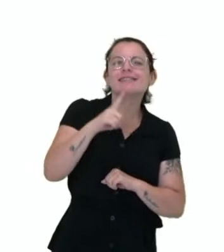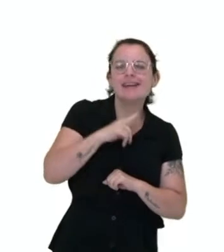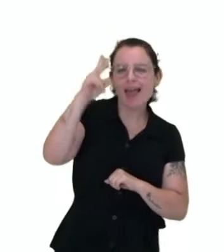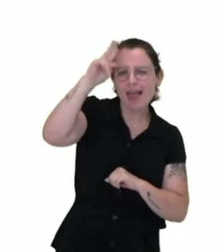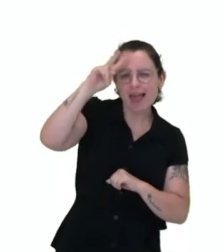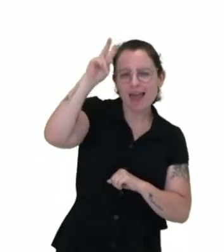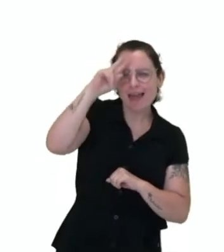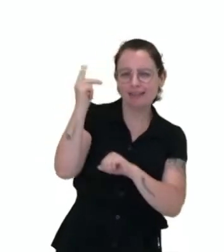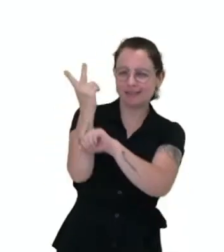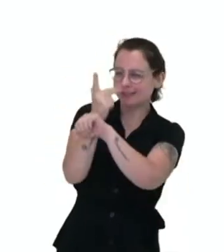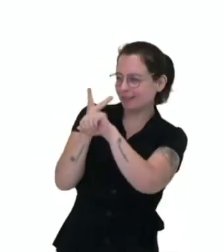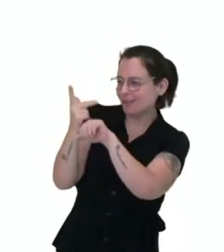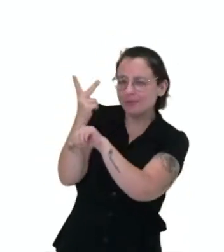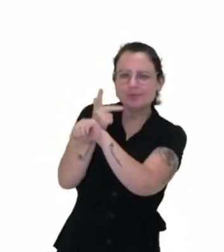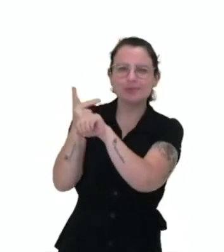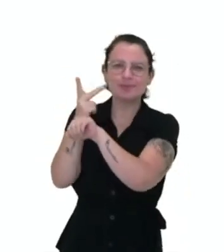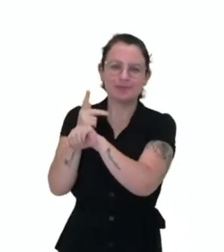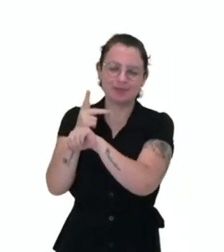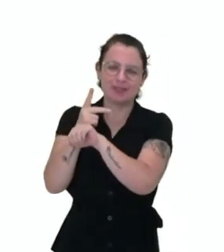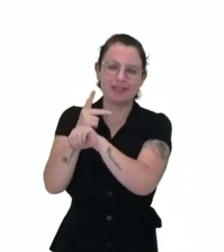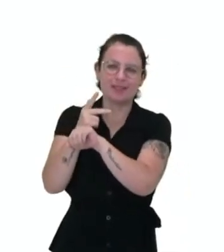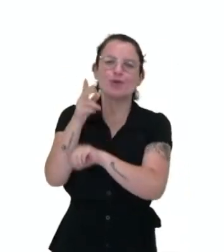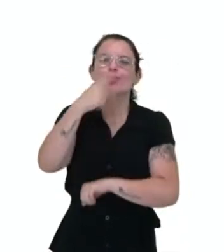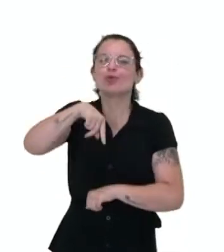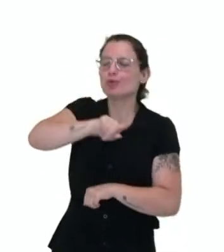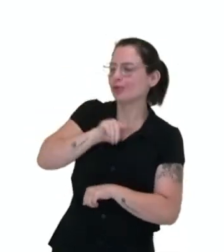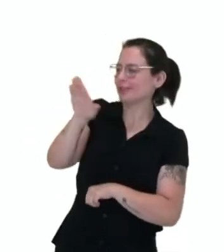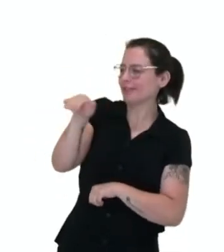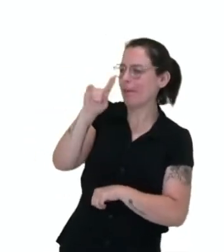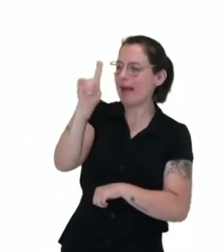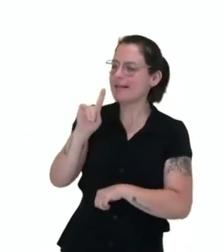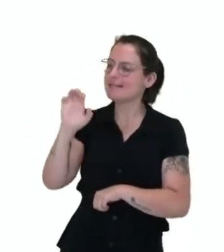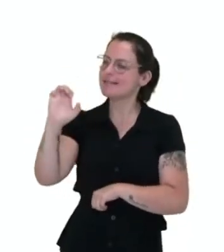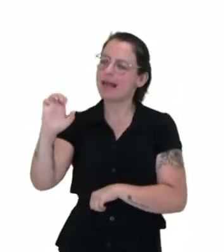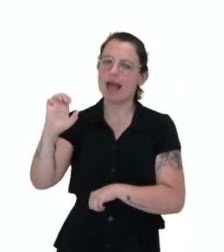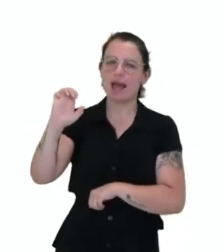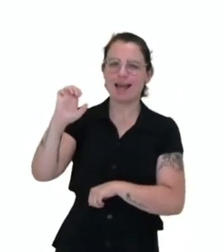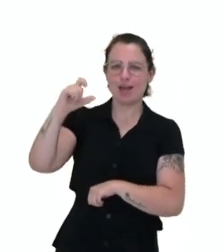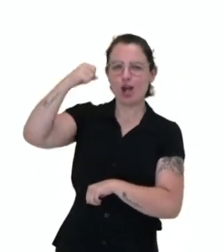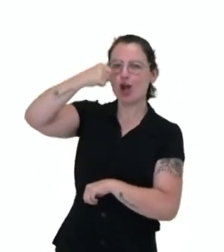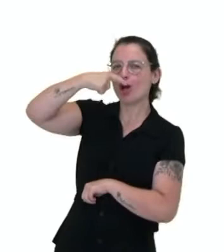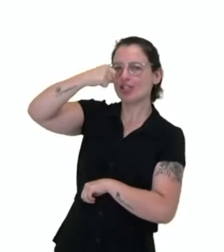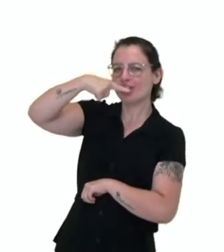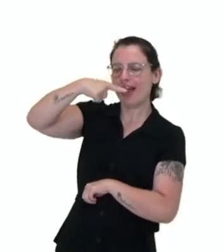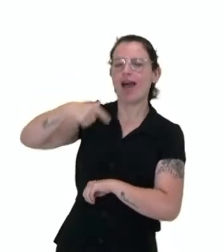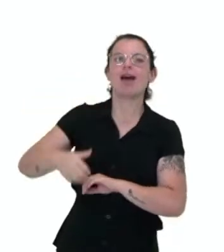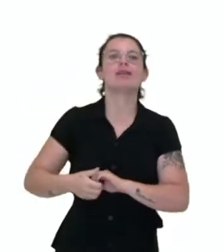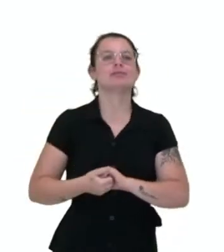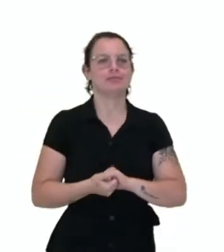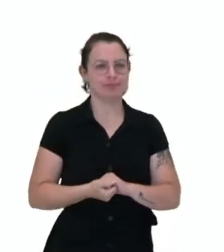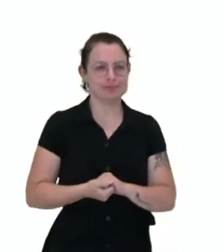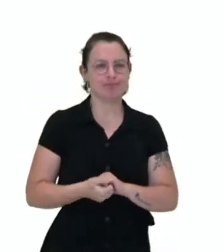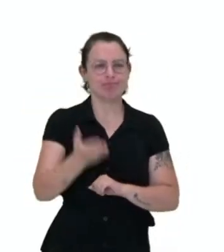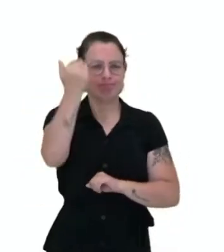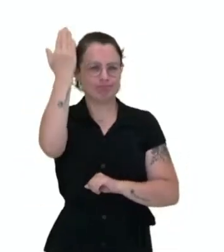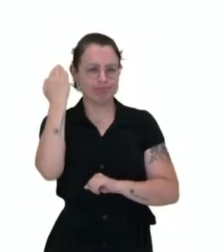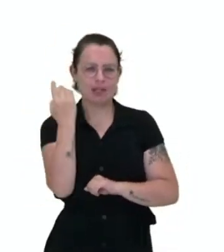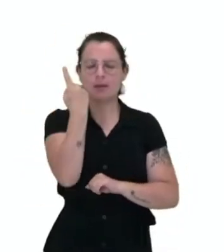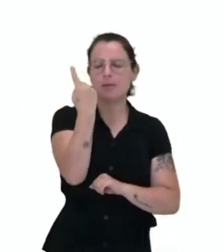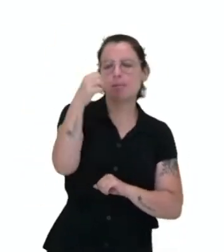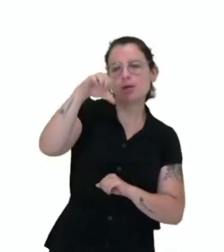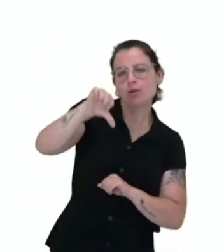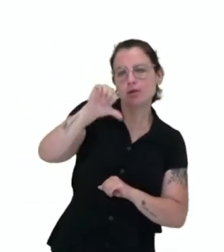Zé Gotinha, graças ao Zé Gotinha, no Brasil, essa paralisia infantil, em